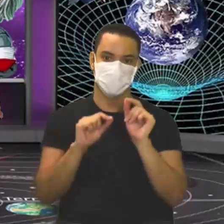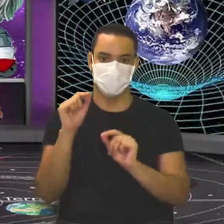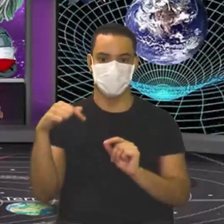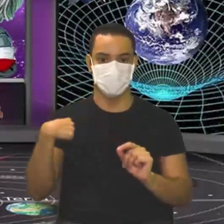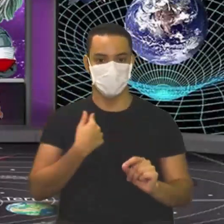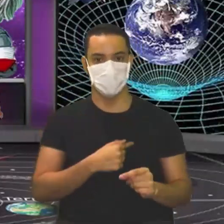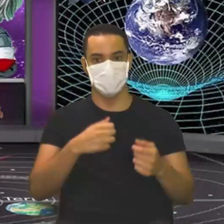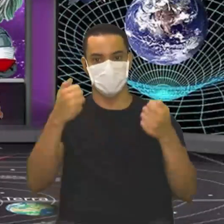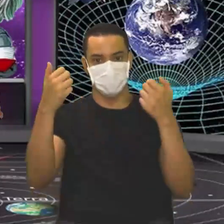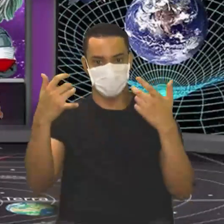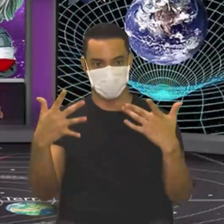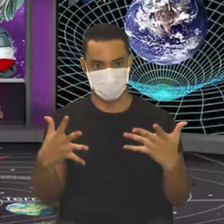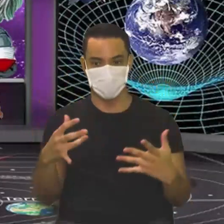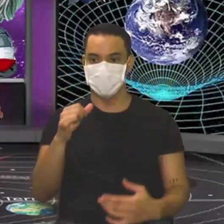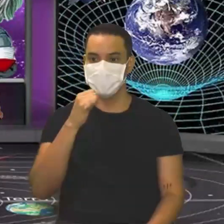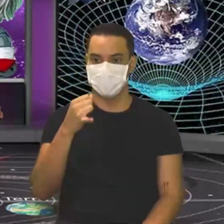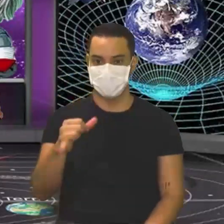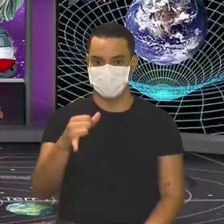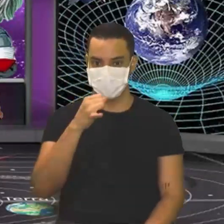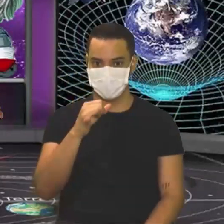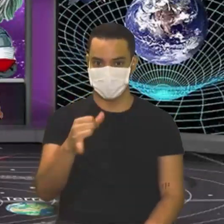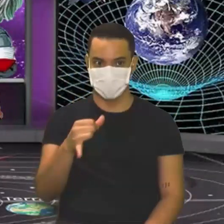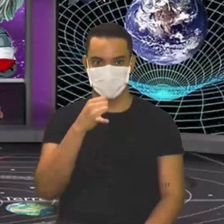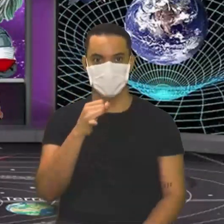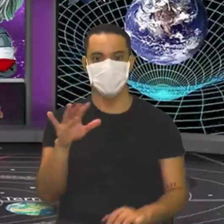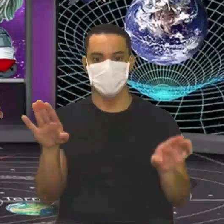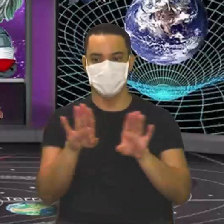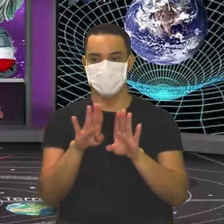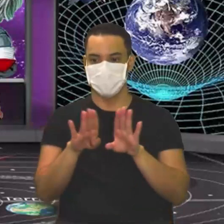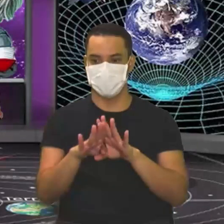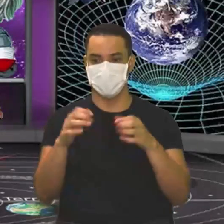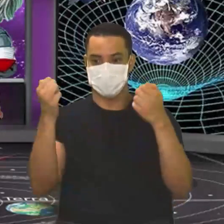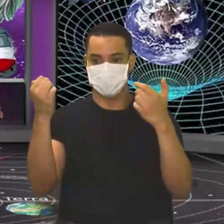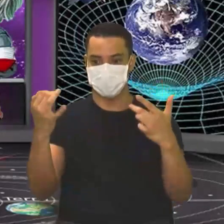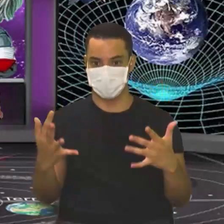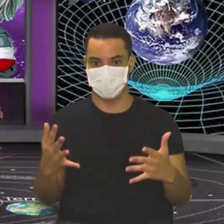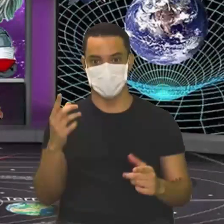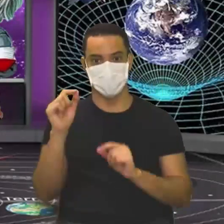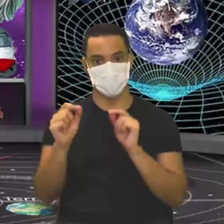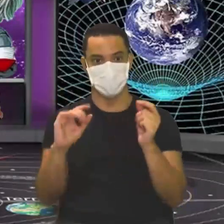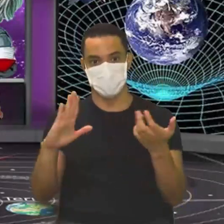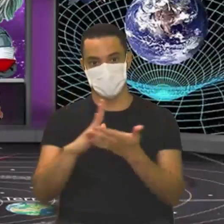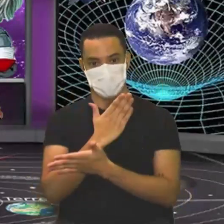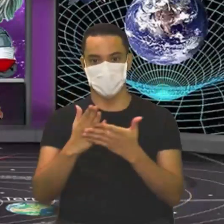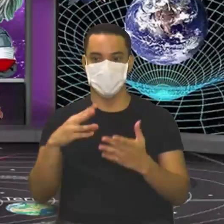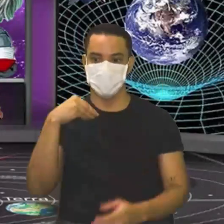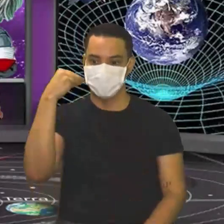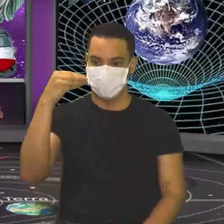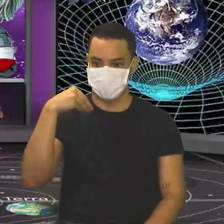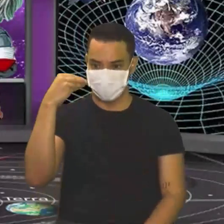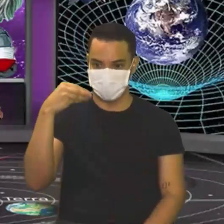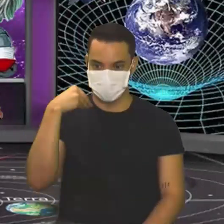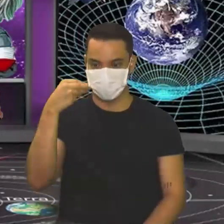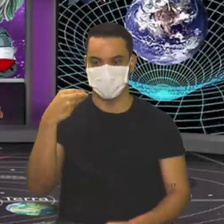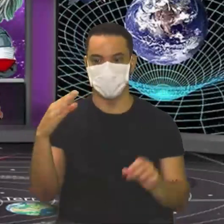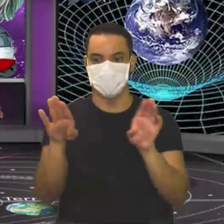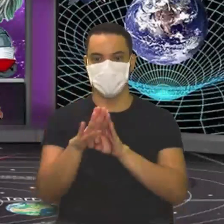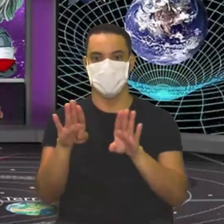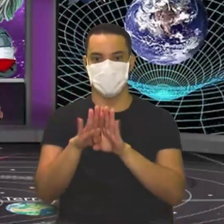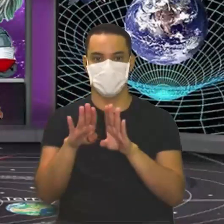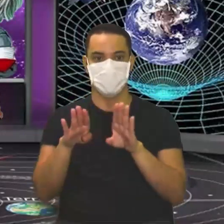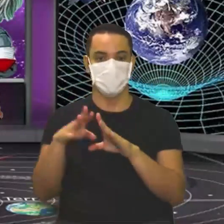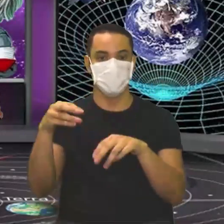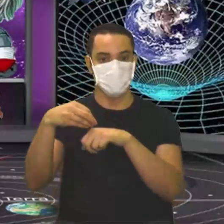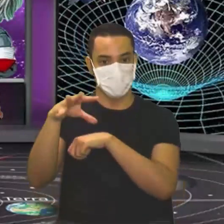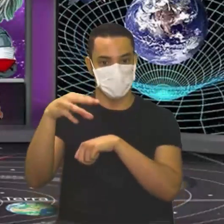falando sobre carga elétrica, nós também falamos aí de algumas experiências e também falamos